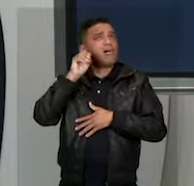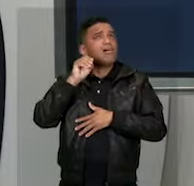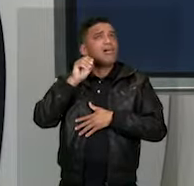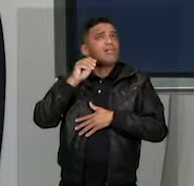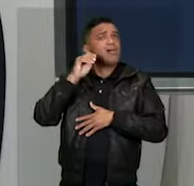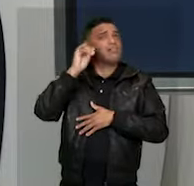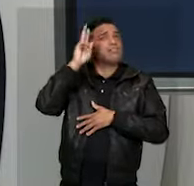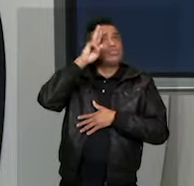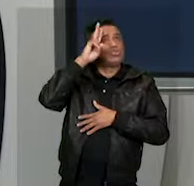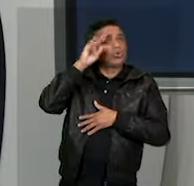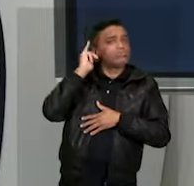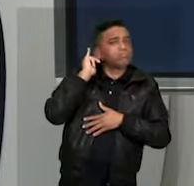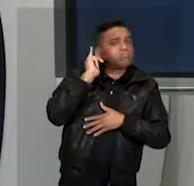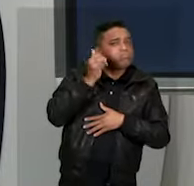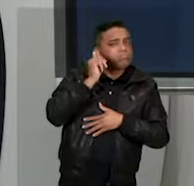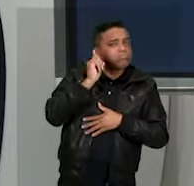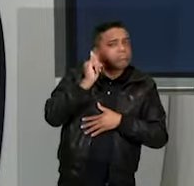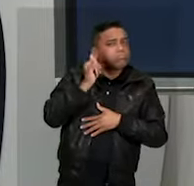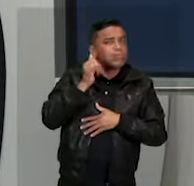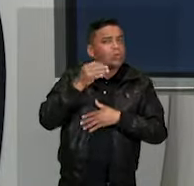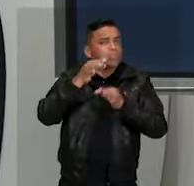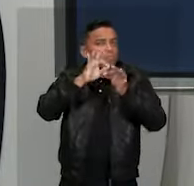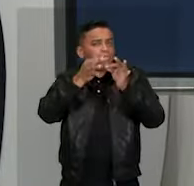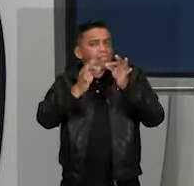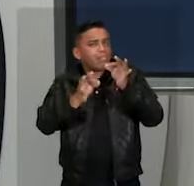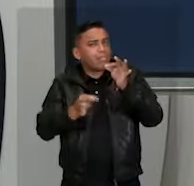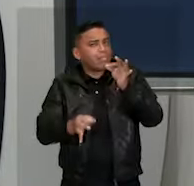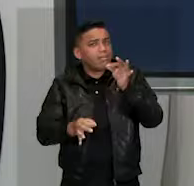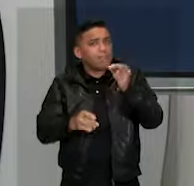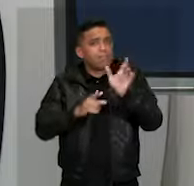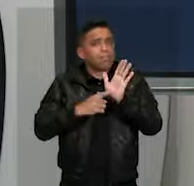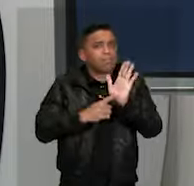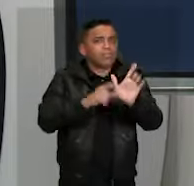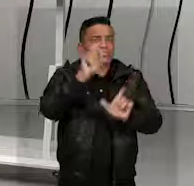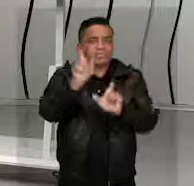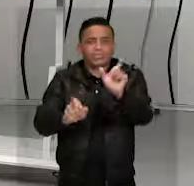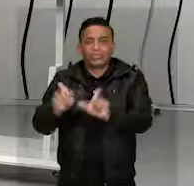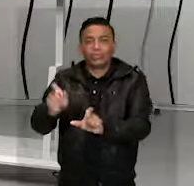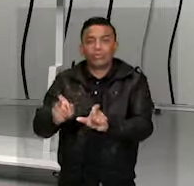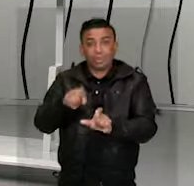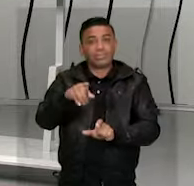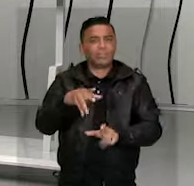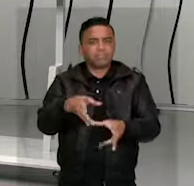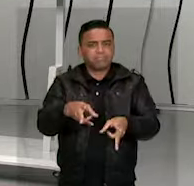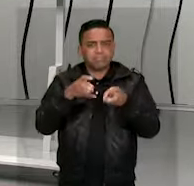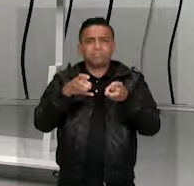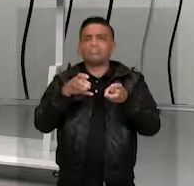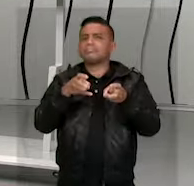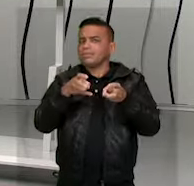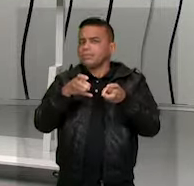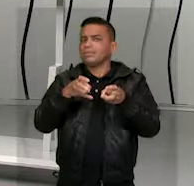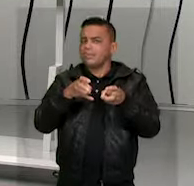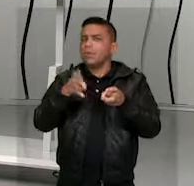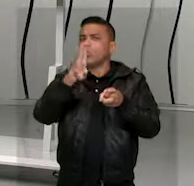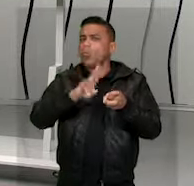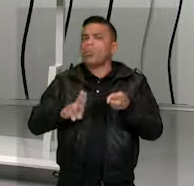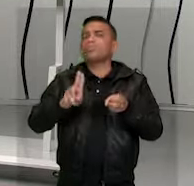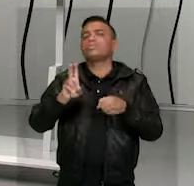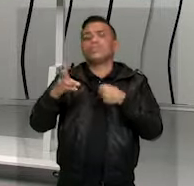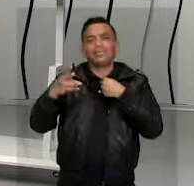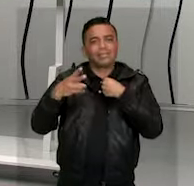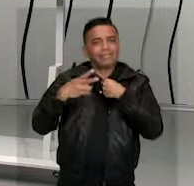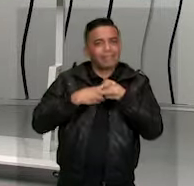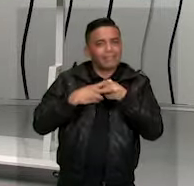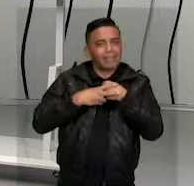conta os fatos, pense como você relata as coisas para as pessoas, que você vai perceber que você utiliza esses tempos verbais o